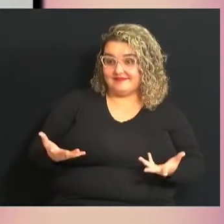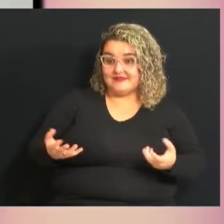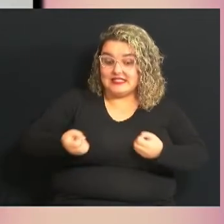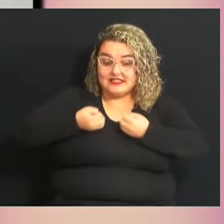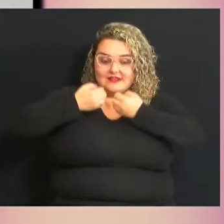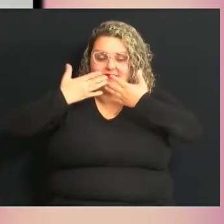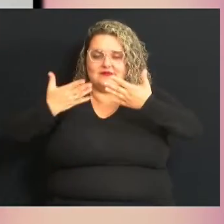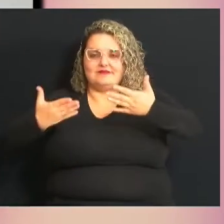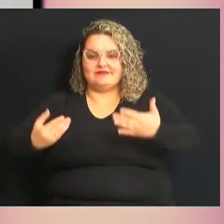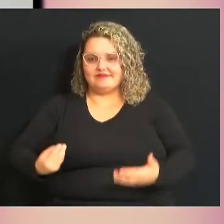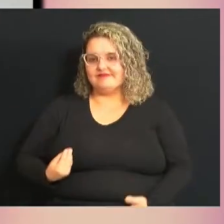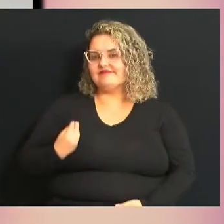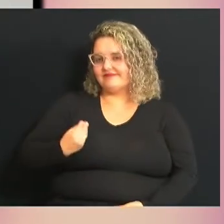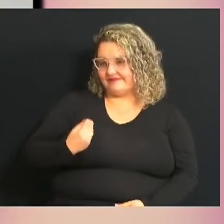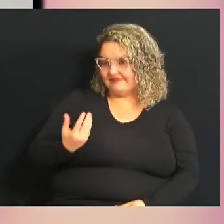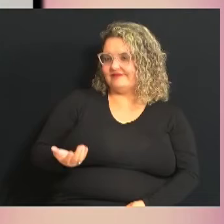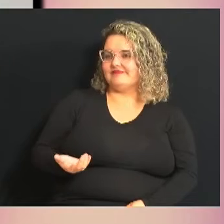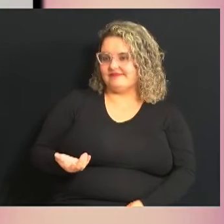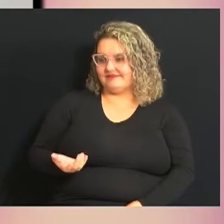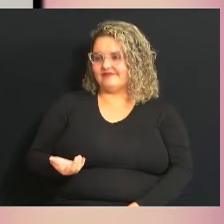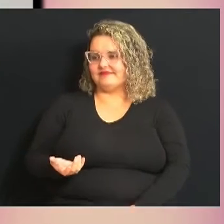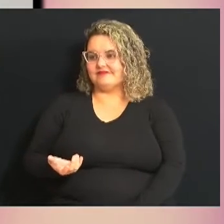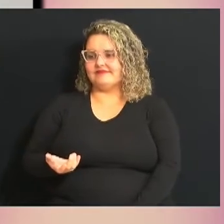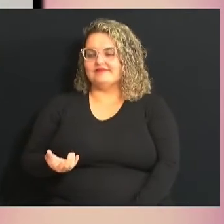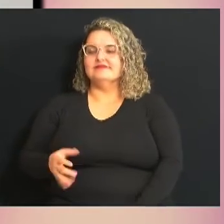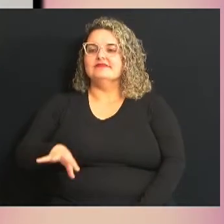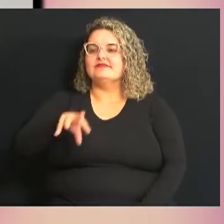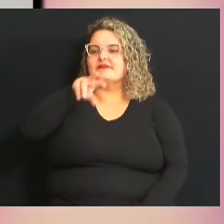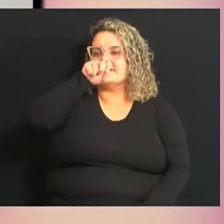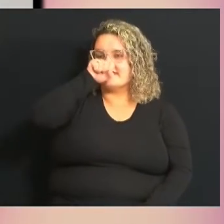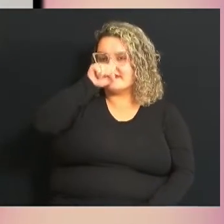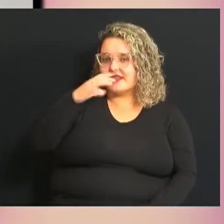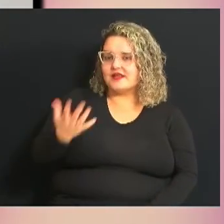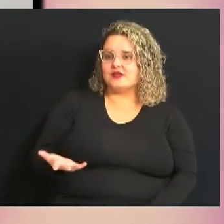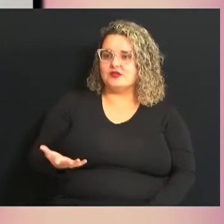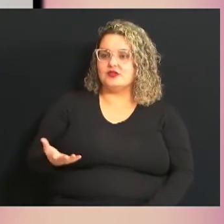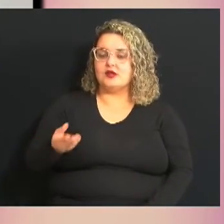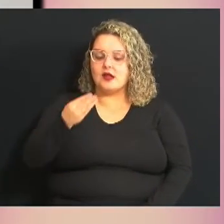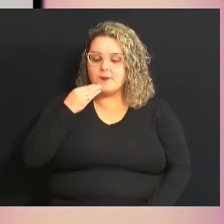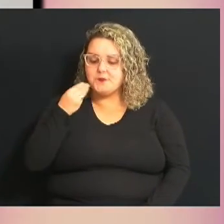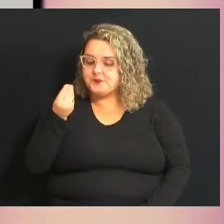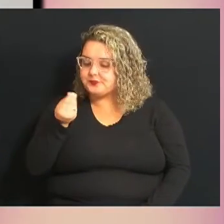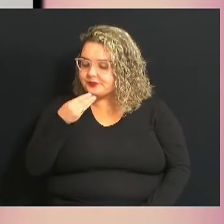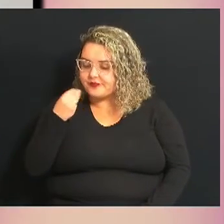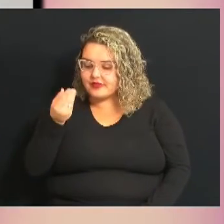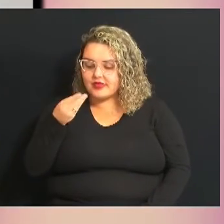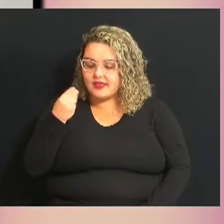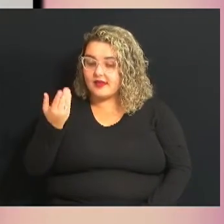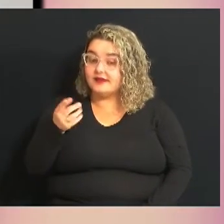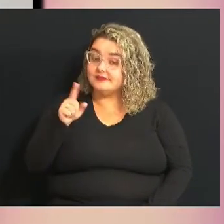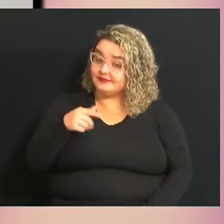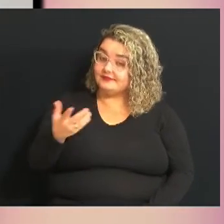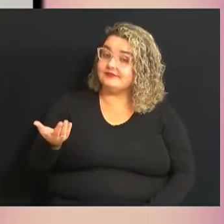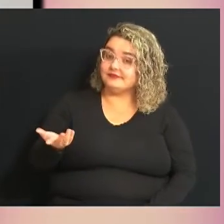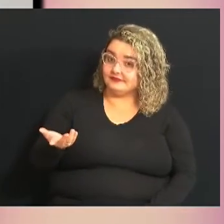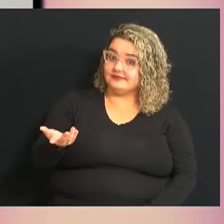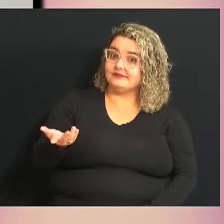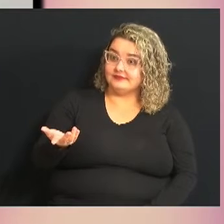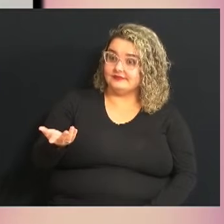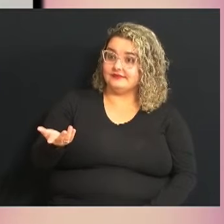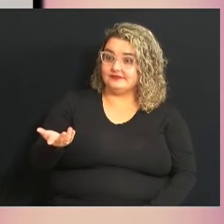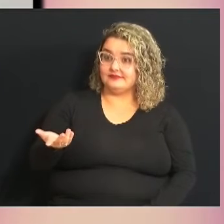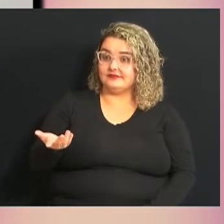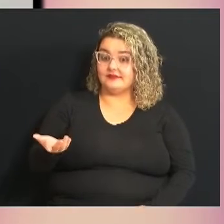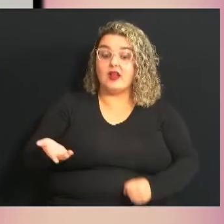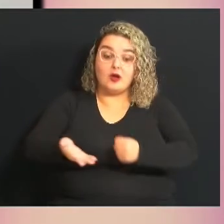vida, né? E o cheiro, né? O gosto das coisas é uma questão